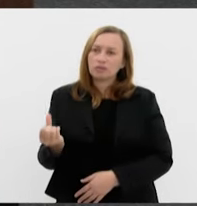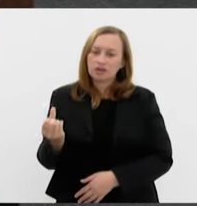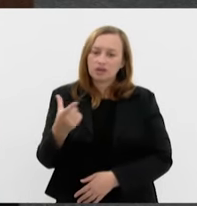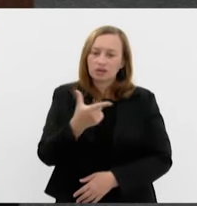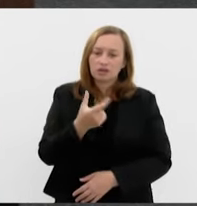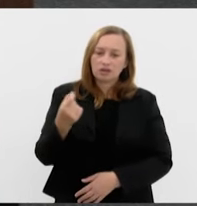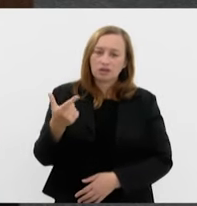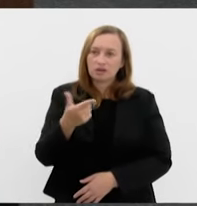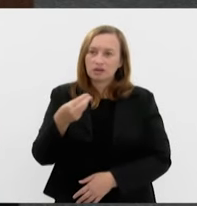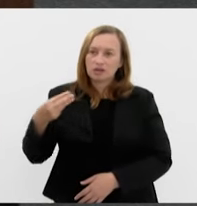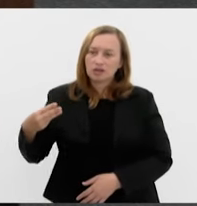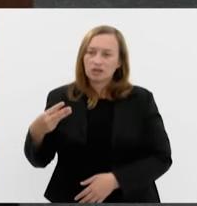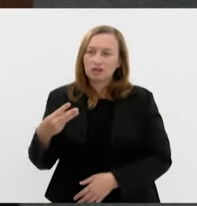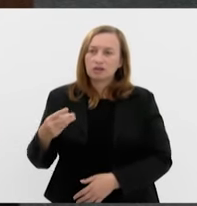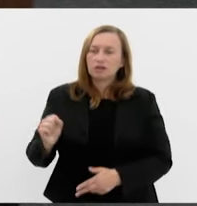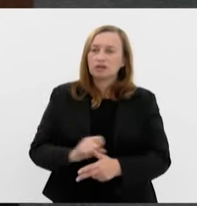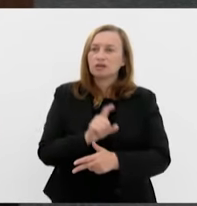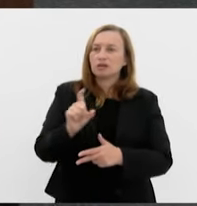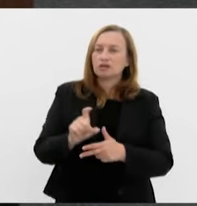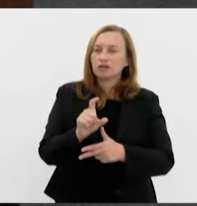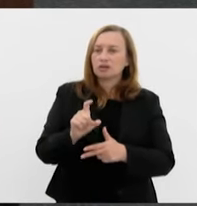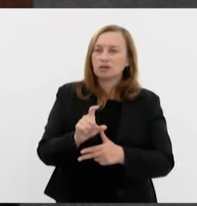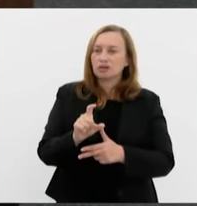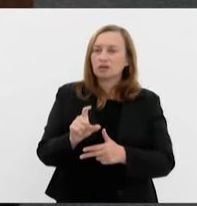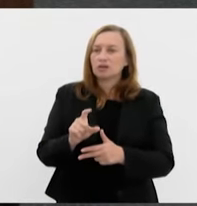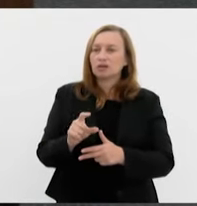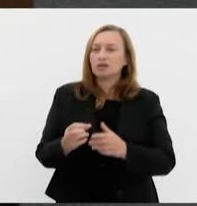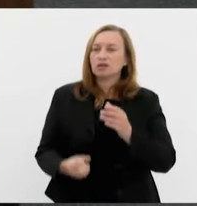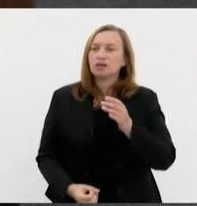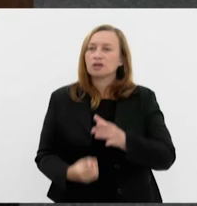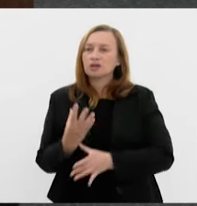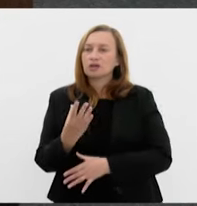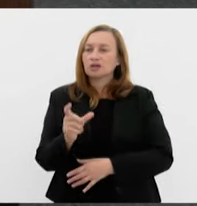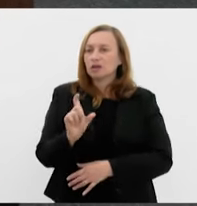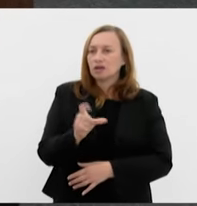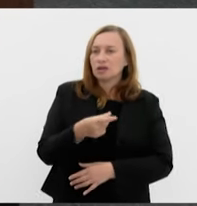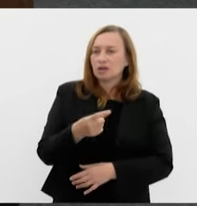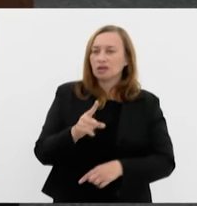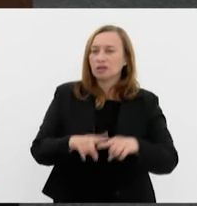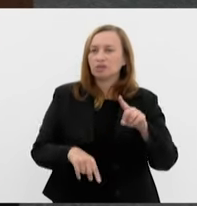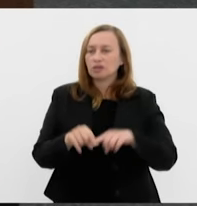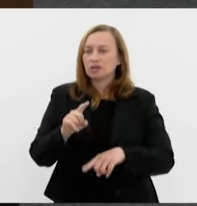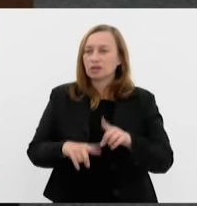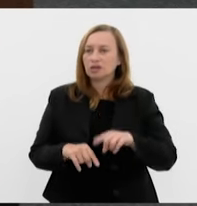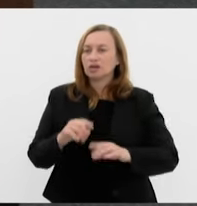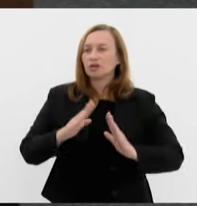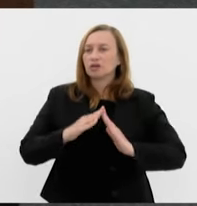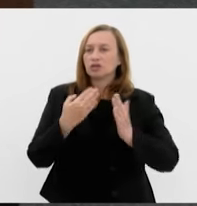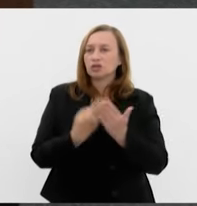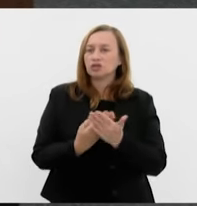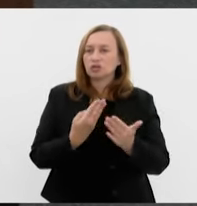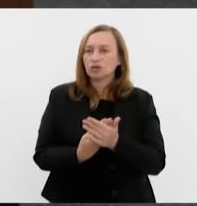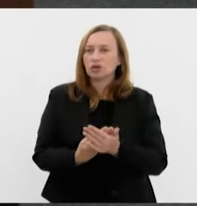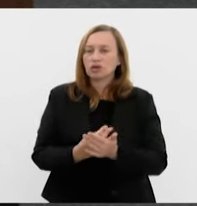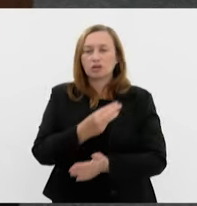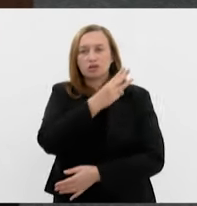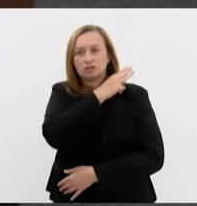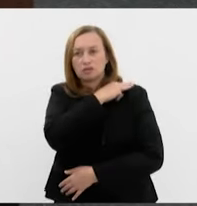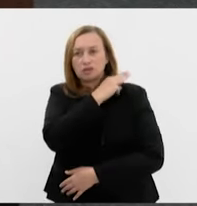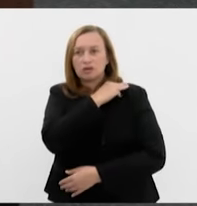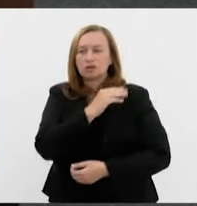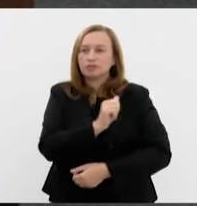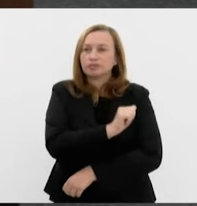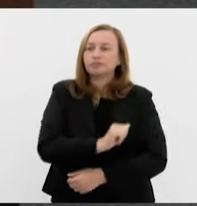76/2 autorizo O Poder Executivo a implementar o programa cartão material escolar na rede pública Estadual do Ensino Médio a